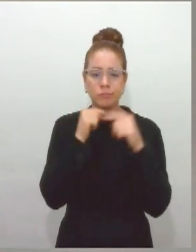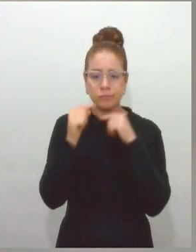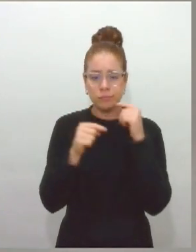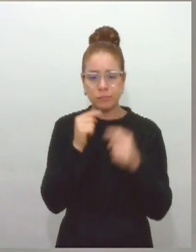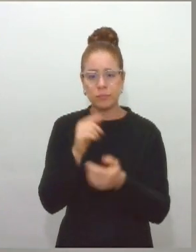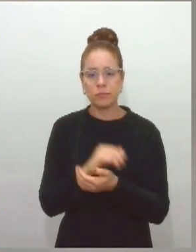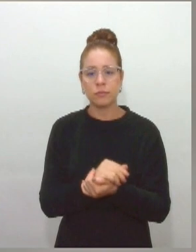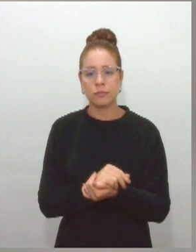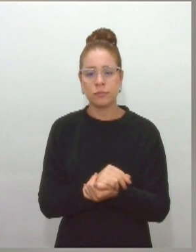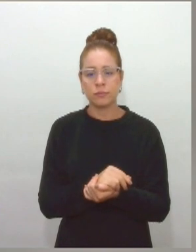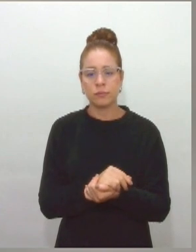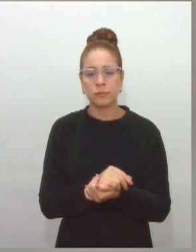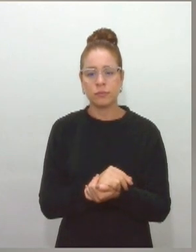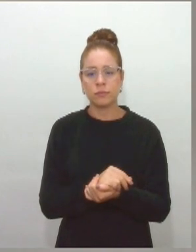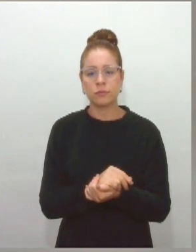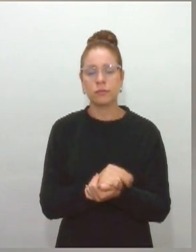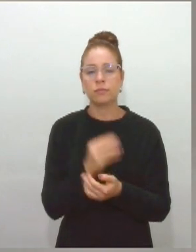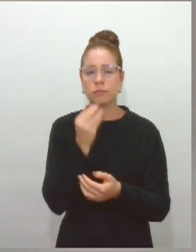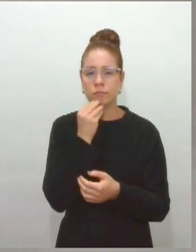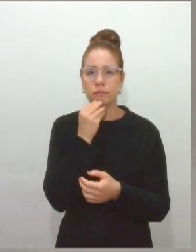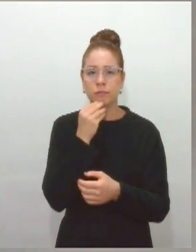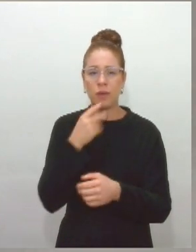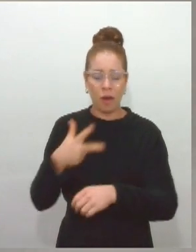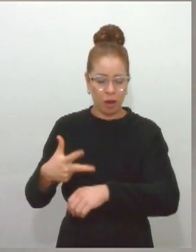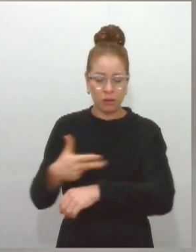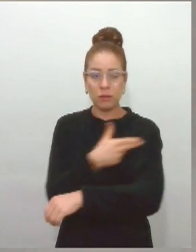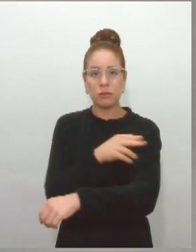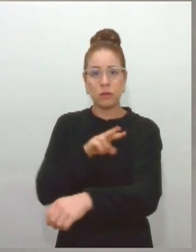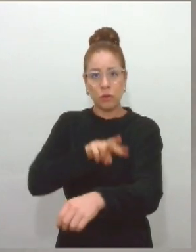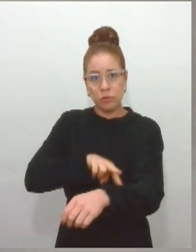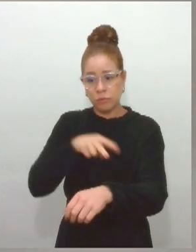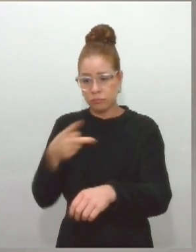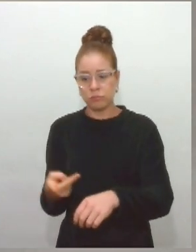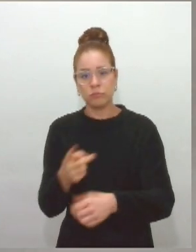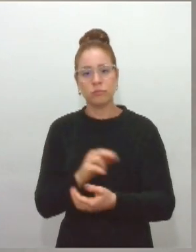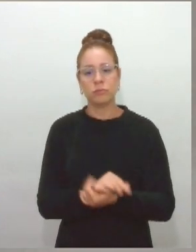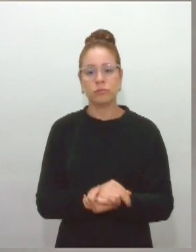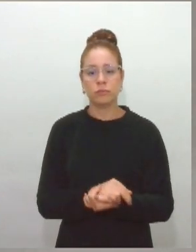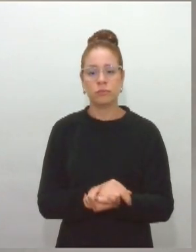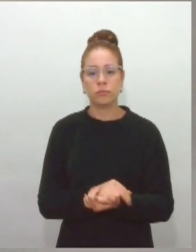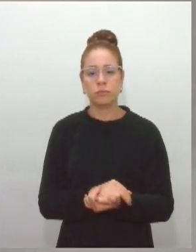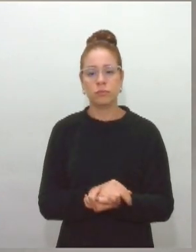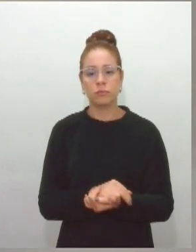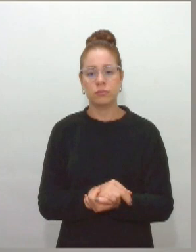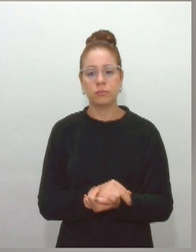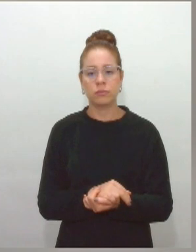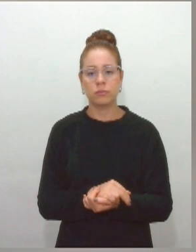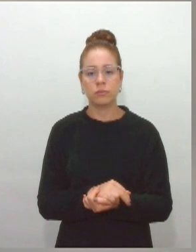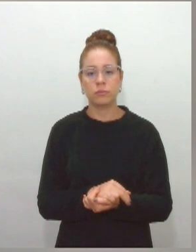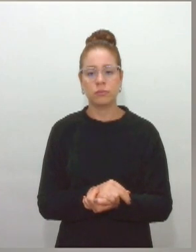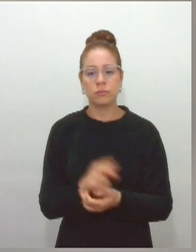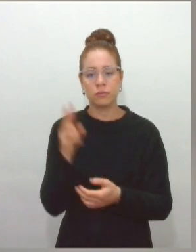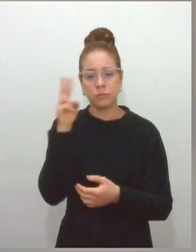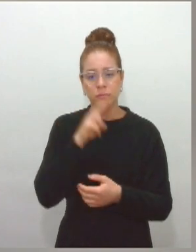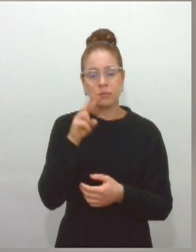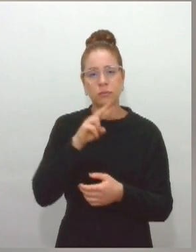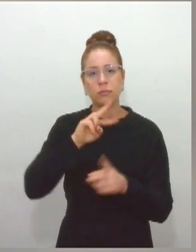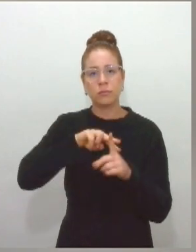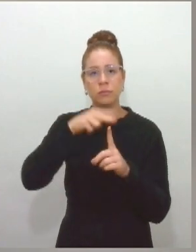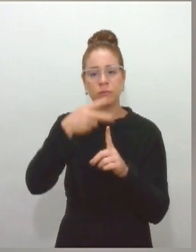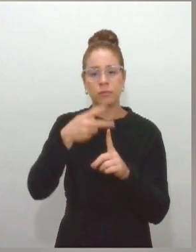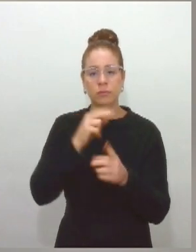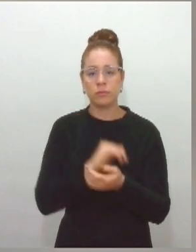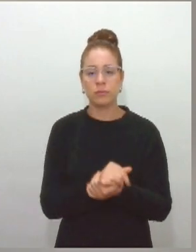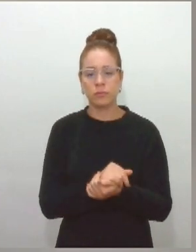pele não era realizada. A gente afirma que o transplante de pele é um adicional ao cuidado